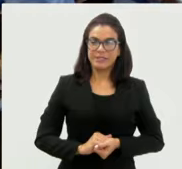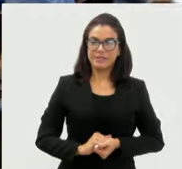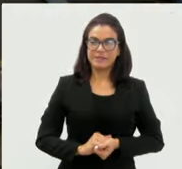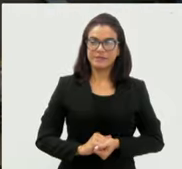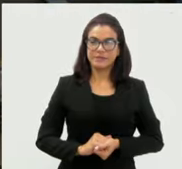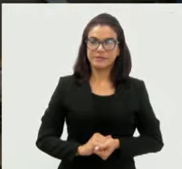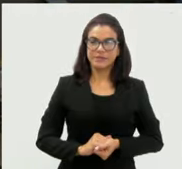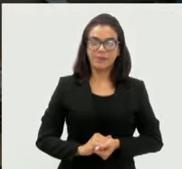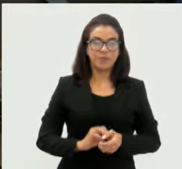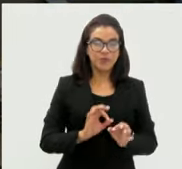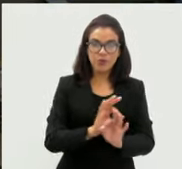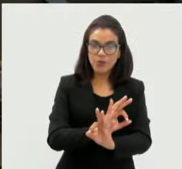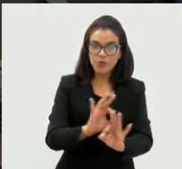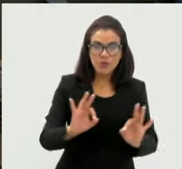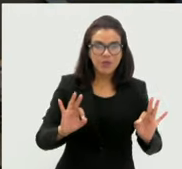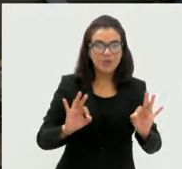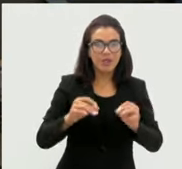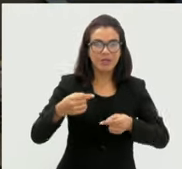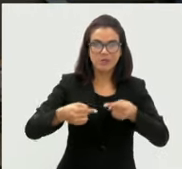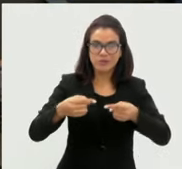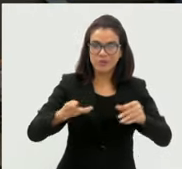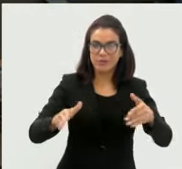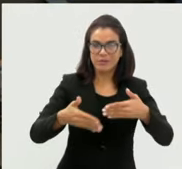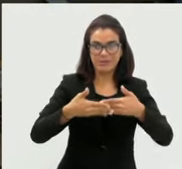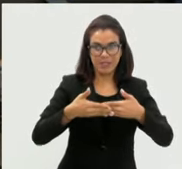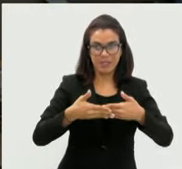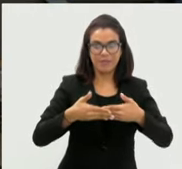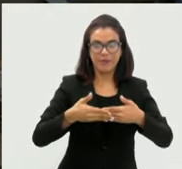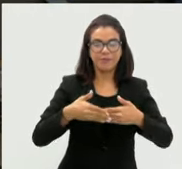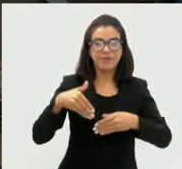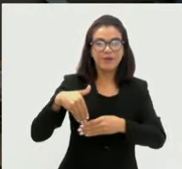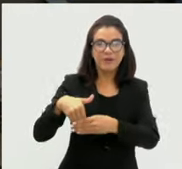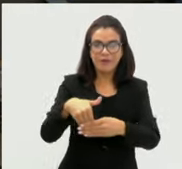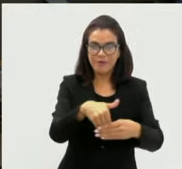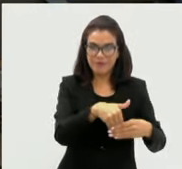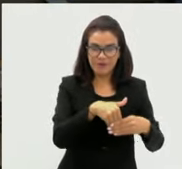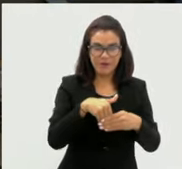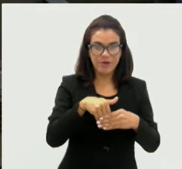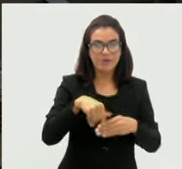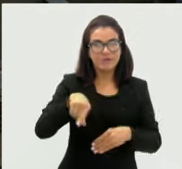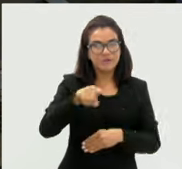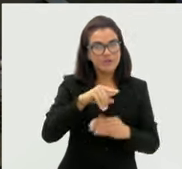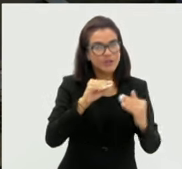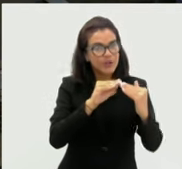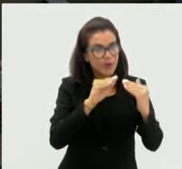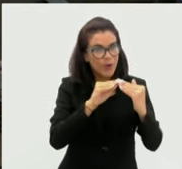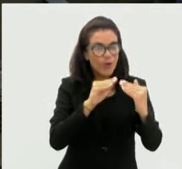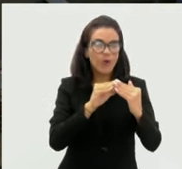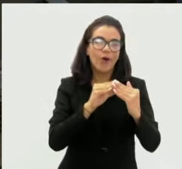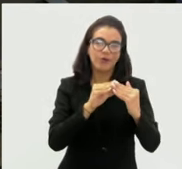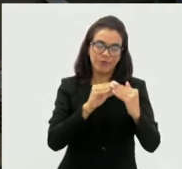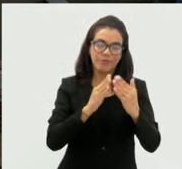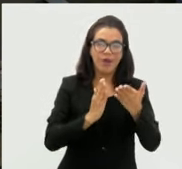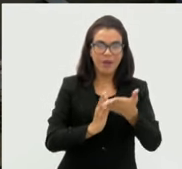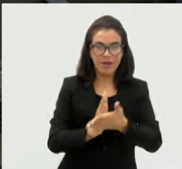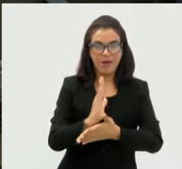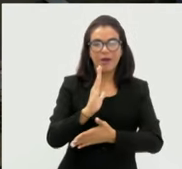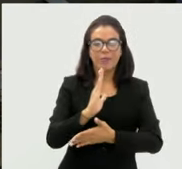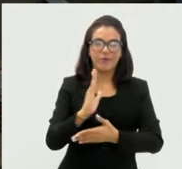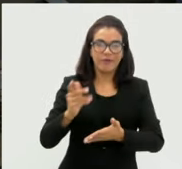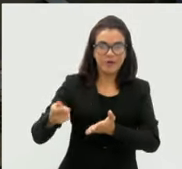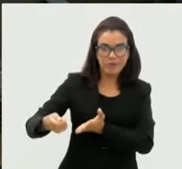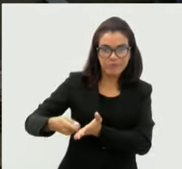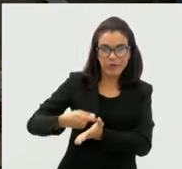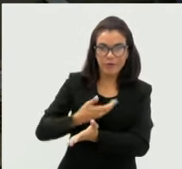Não havendo mais quem queira discutir, encerrada a discussão. Em votação, os senhores que aprovam permaneçam como estão. Aprovado, vai